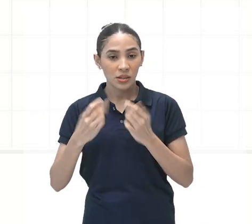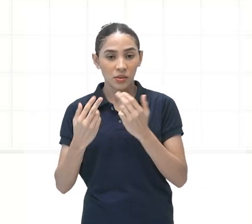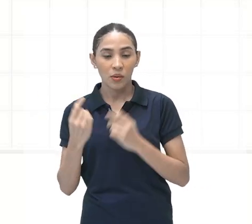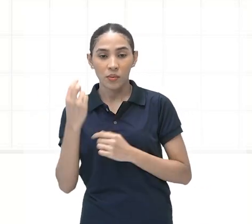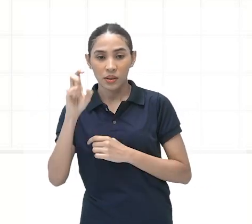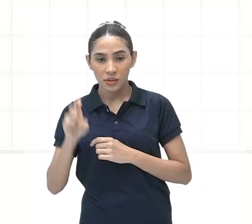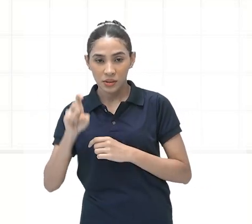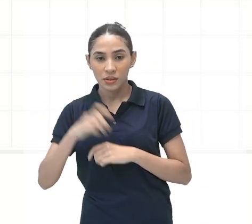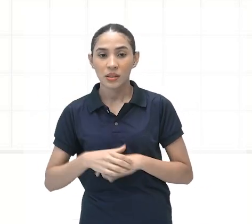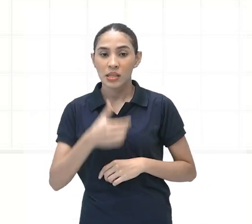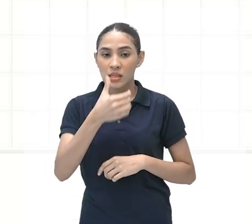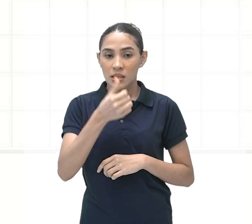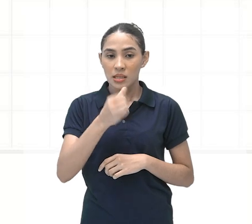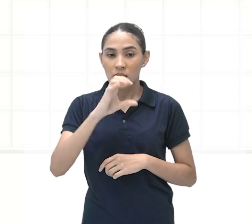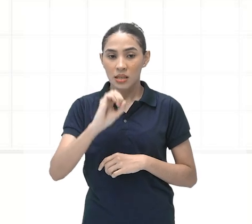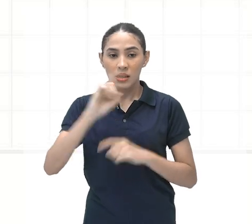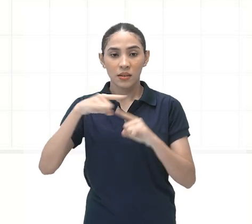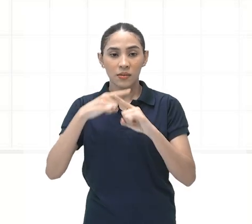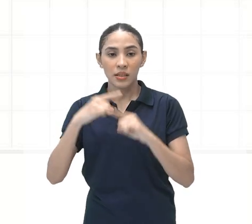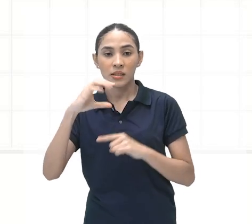e 60 vezes